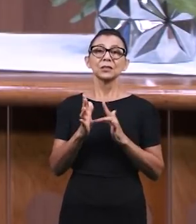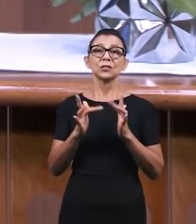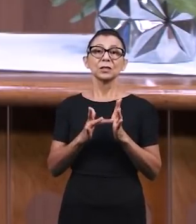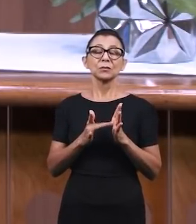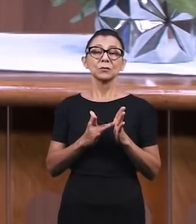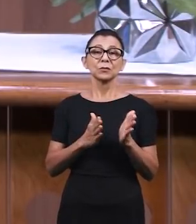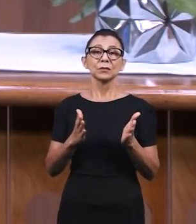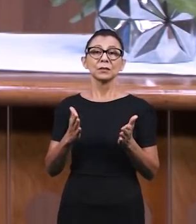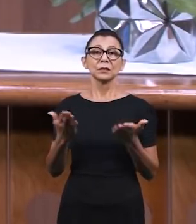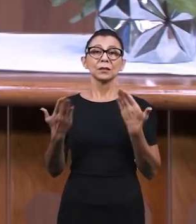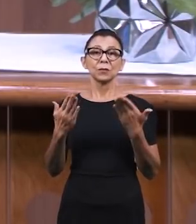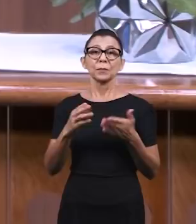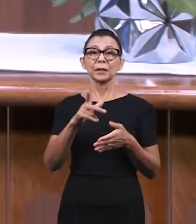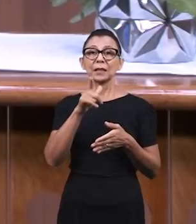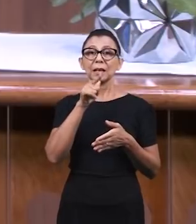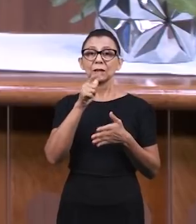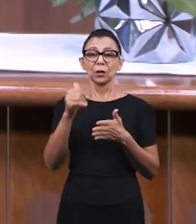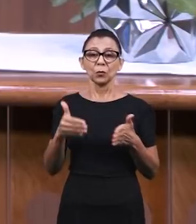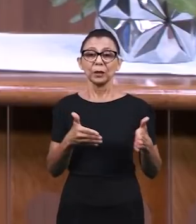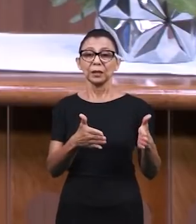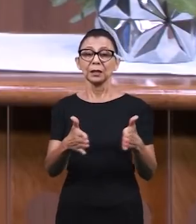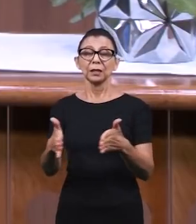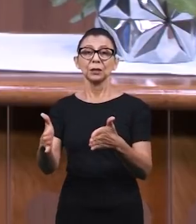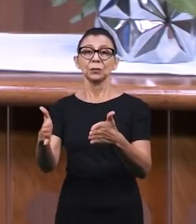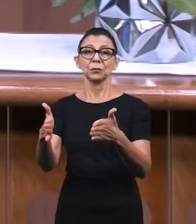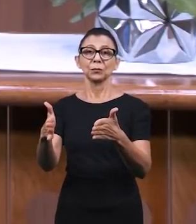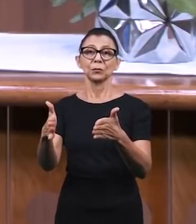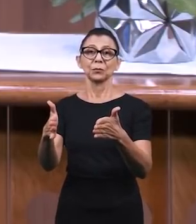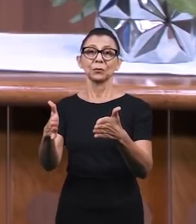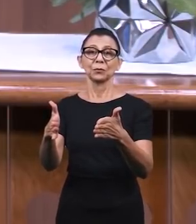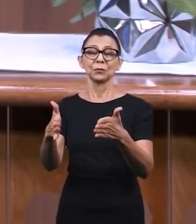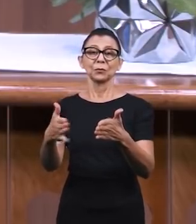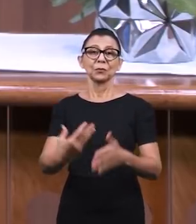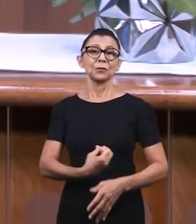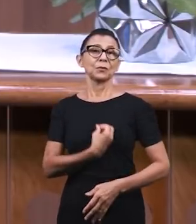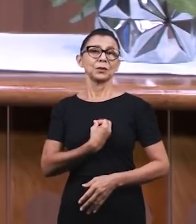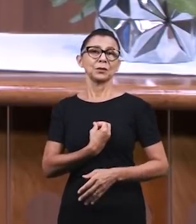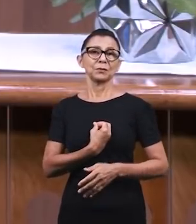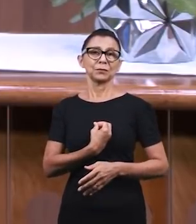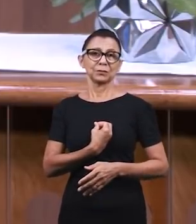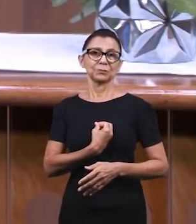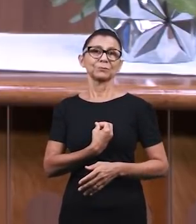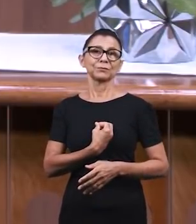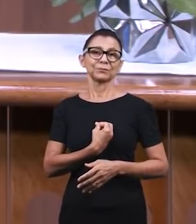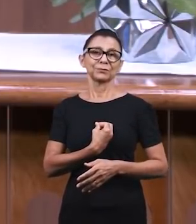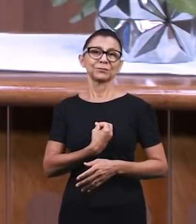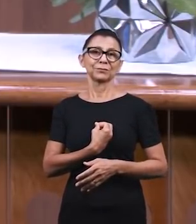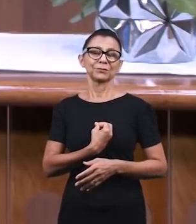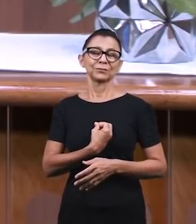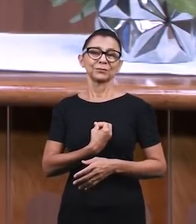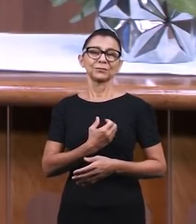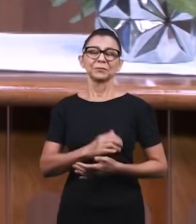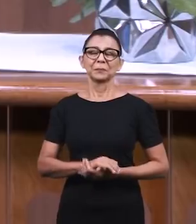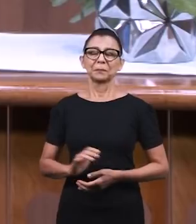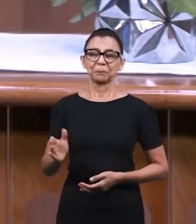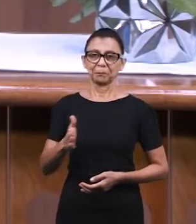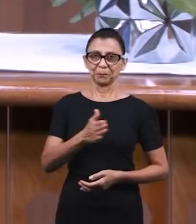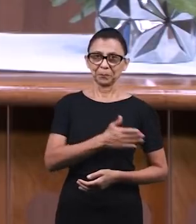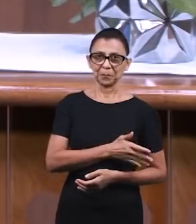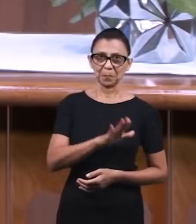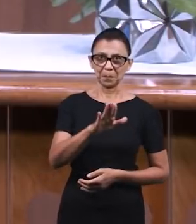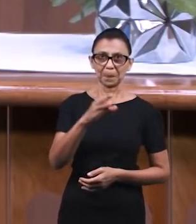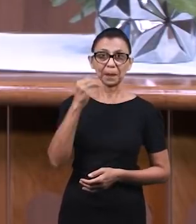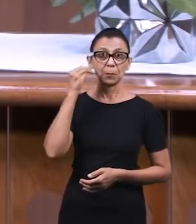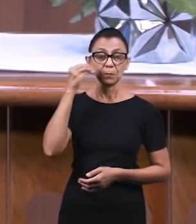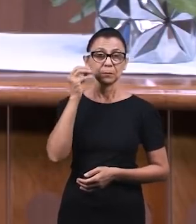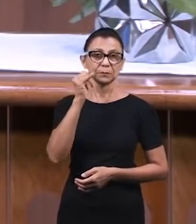operação do Espírito Santo na sua vida, da necessidade do Espírito Santo na sua vida. Me permito contar